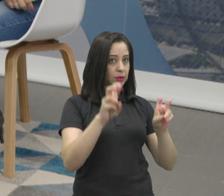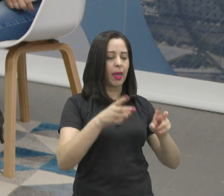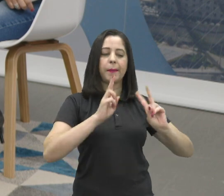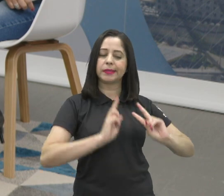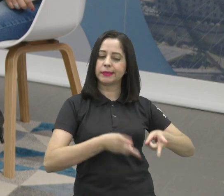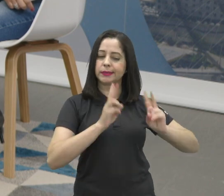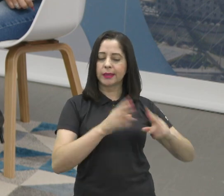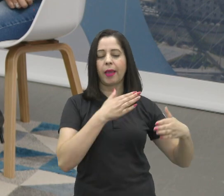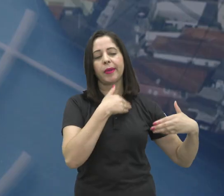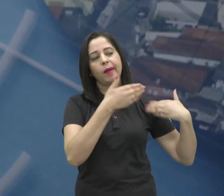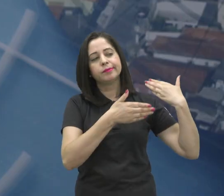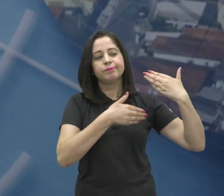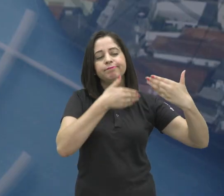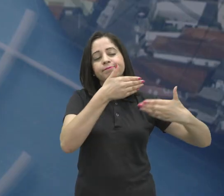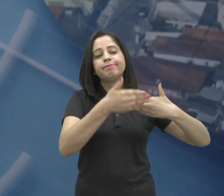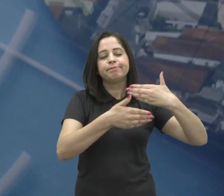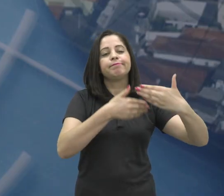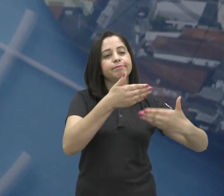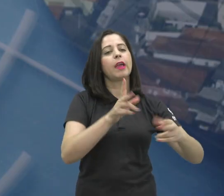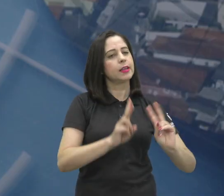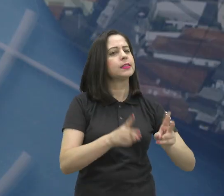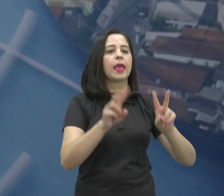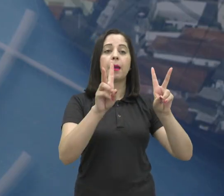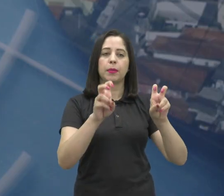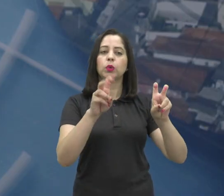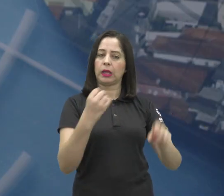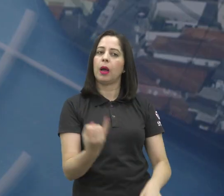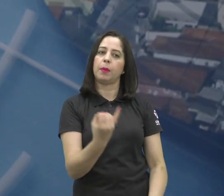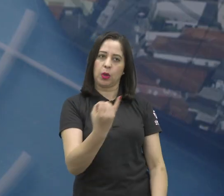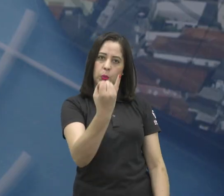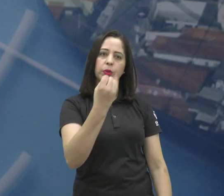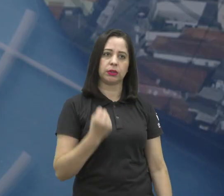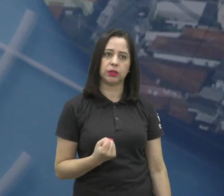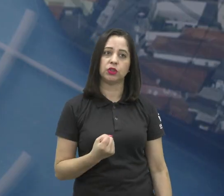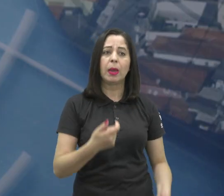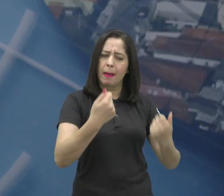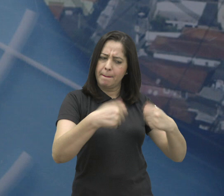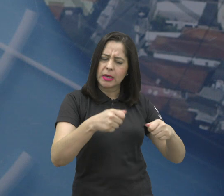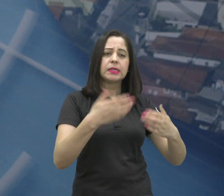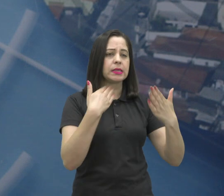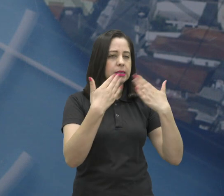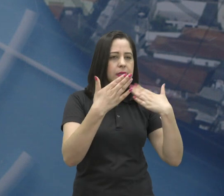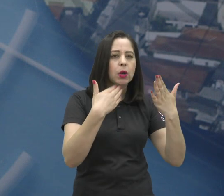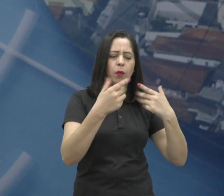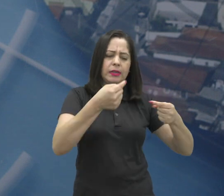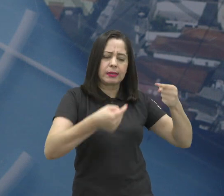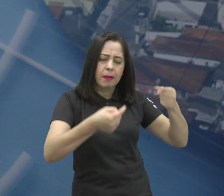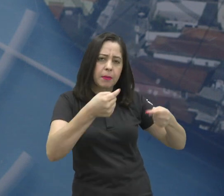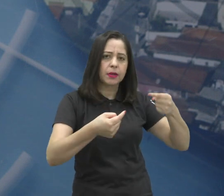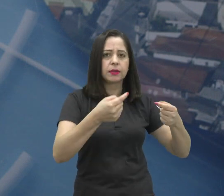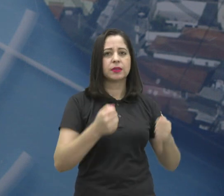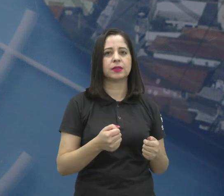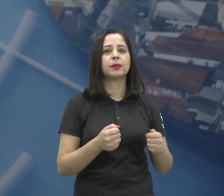mundo é mundo, atualmente, e a gente sempre vai precisar falar sobre este assunto, E eu fiz aqui uma breve